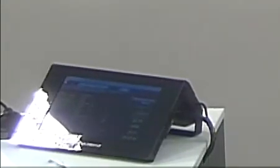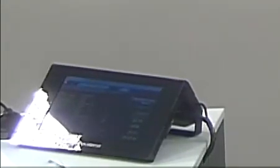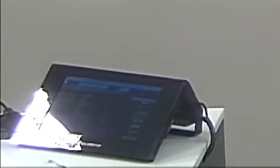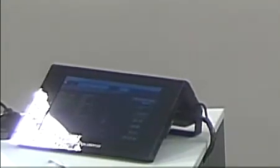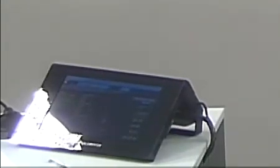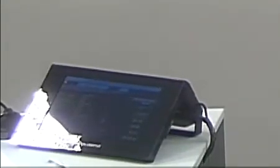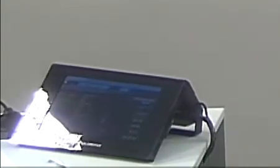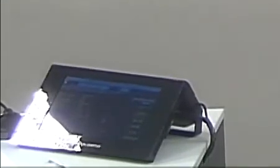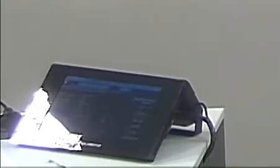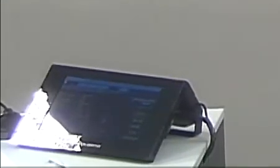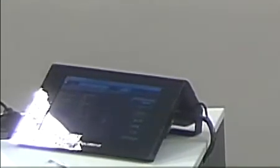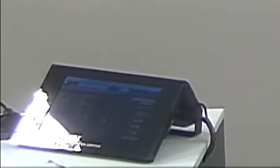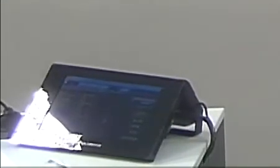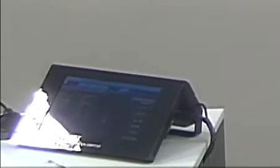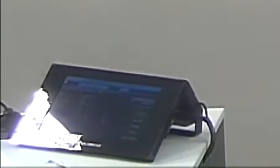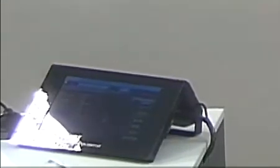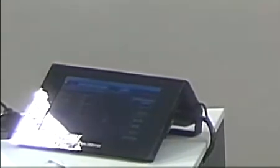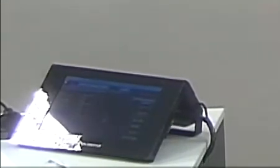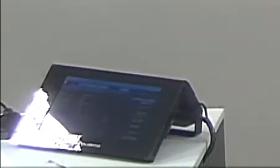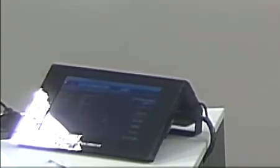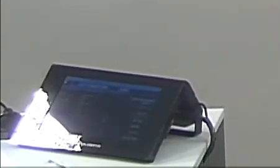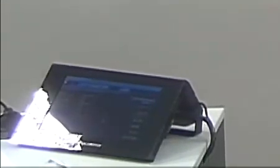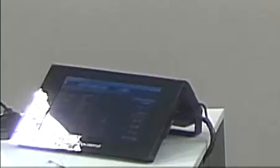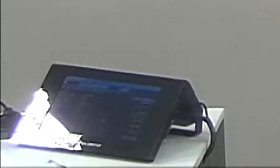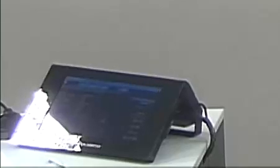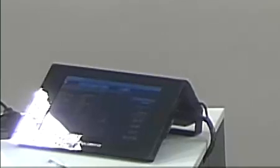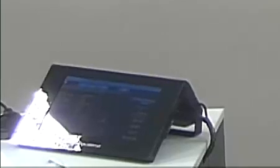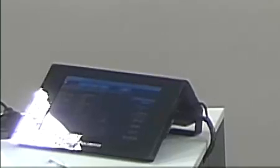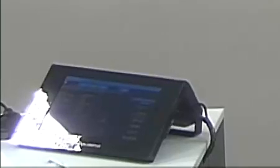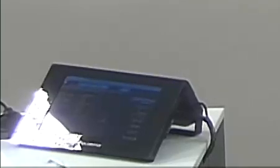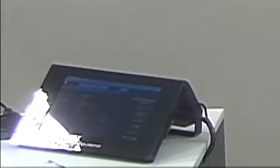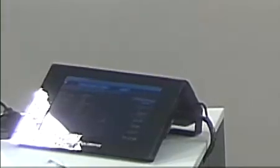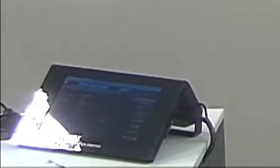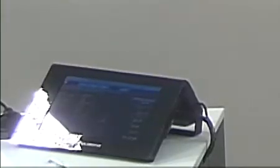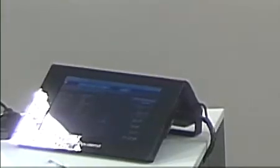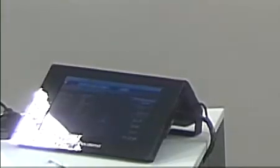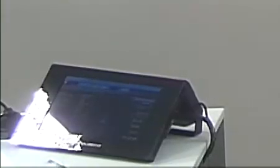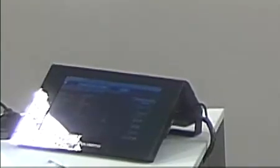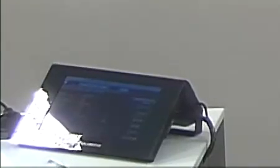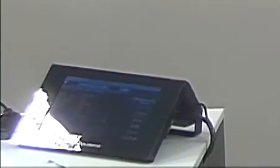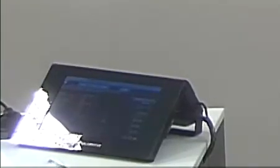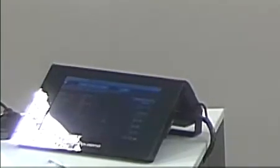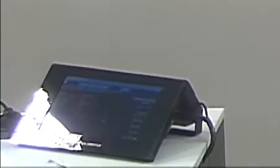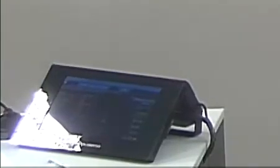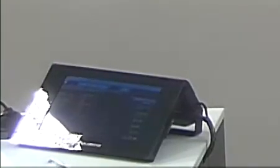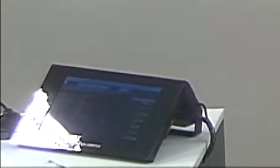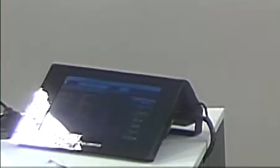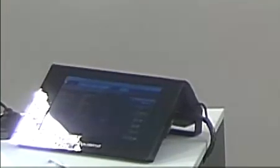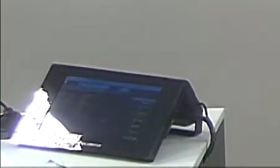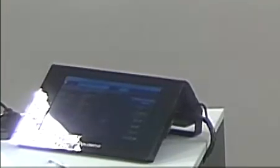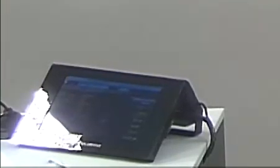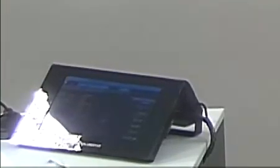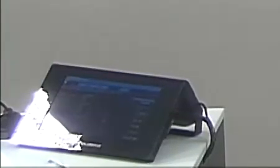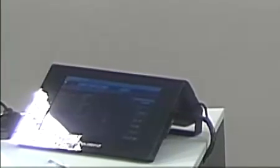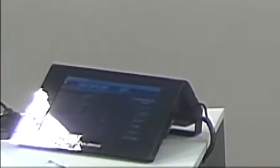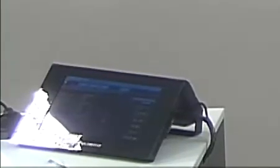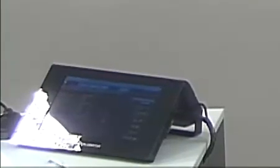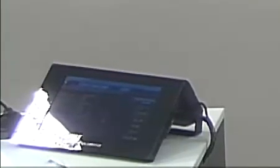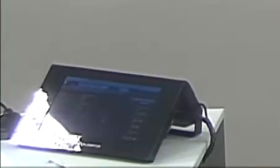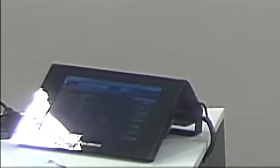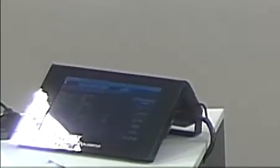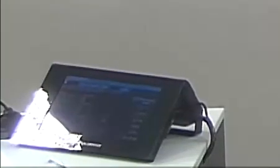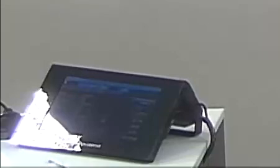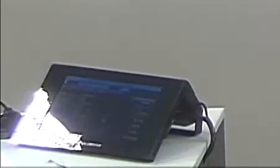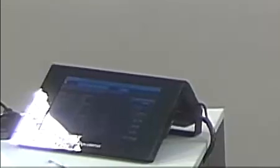Modelos e Moldes Limitada, ME. Discussão e votação únicas. Quórum